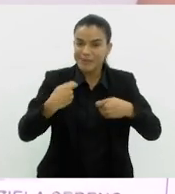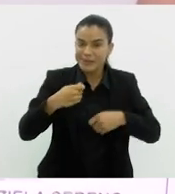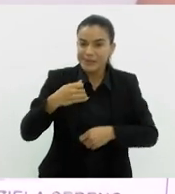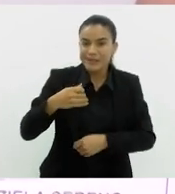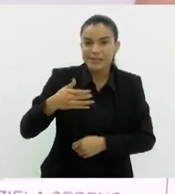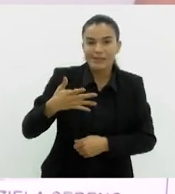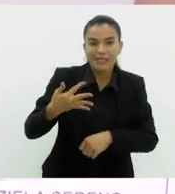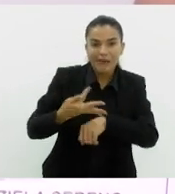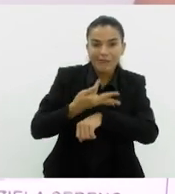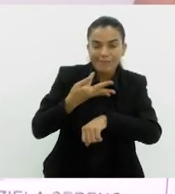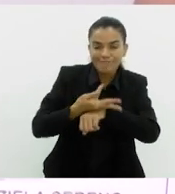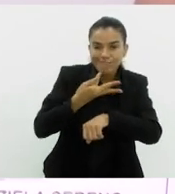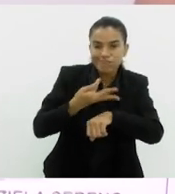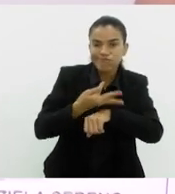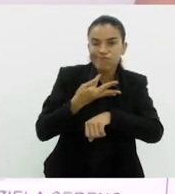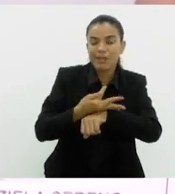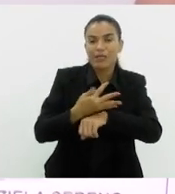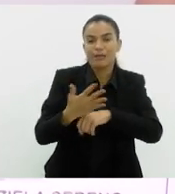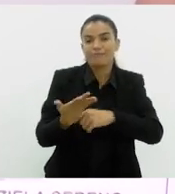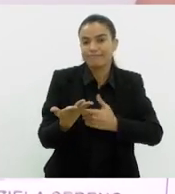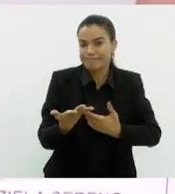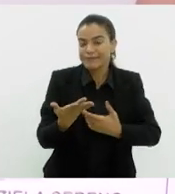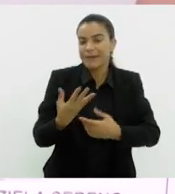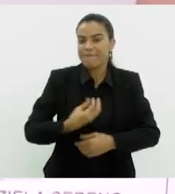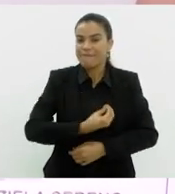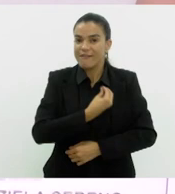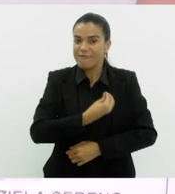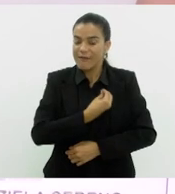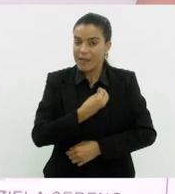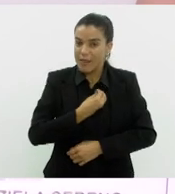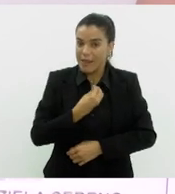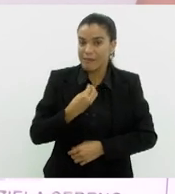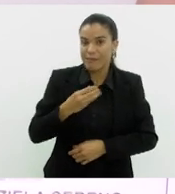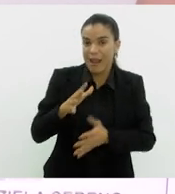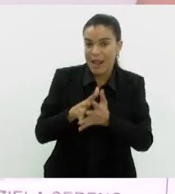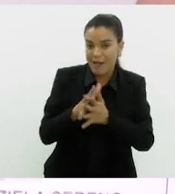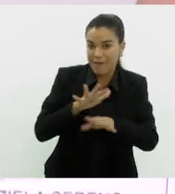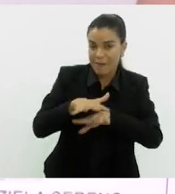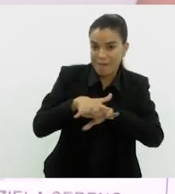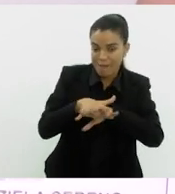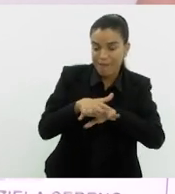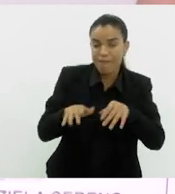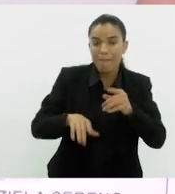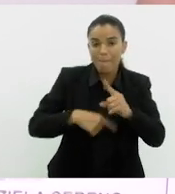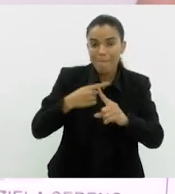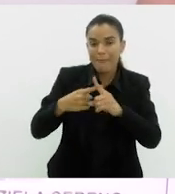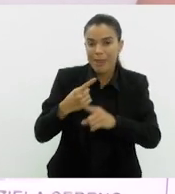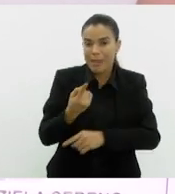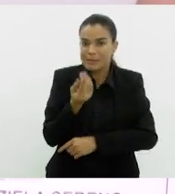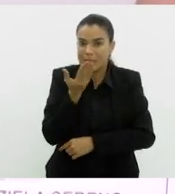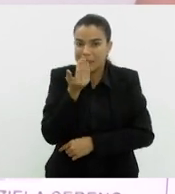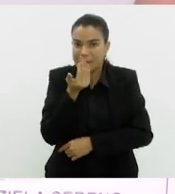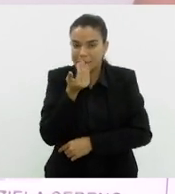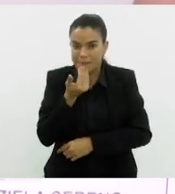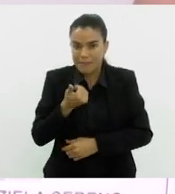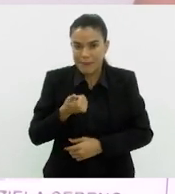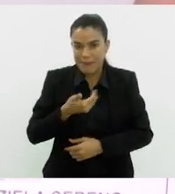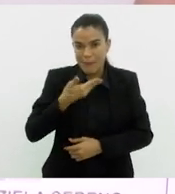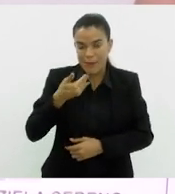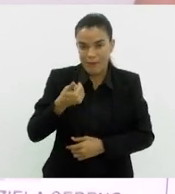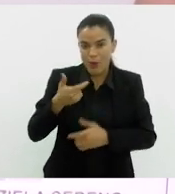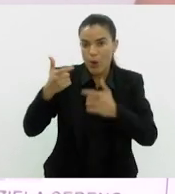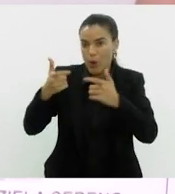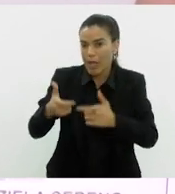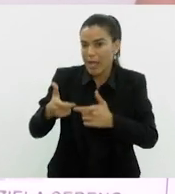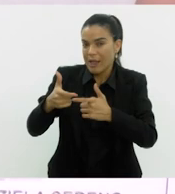sobreviver, não só na questão de lavar as mãos, mas de se alimentar bem. Por isso, a gente faz uma parceria com o assentamento Terra